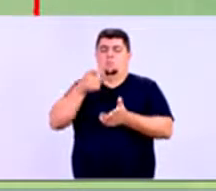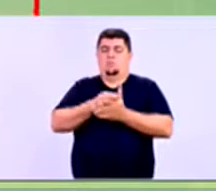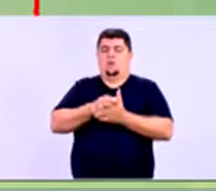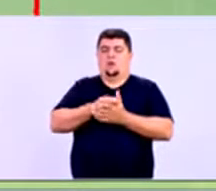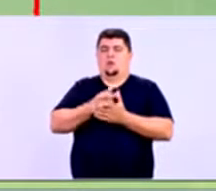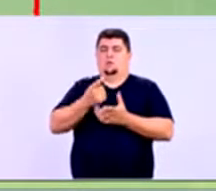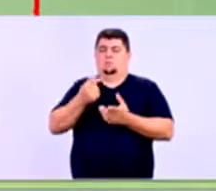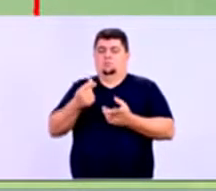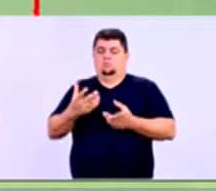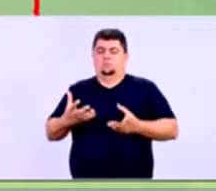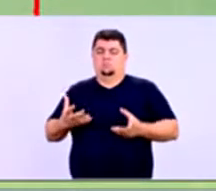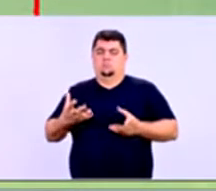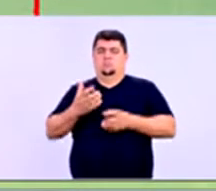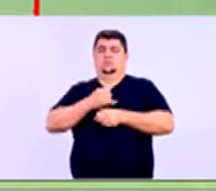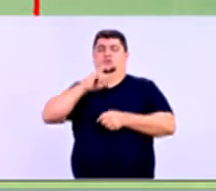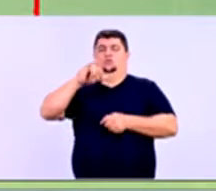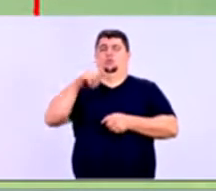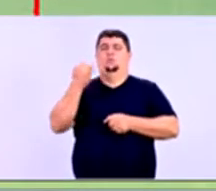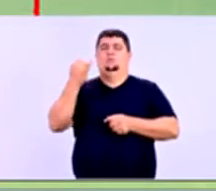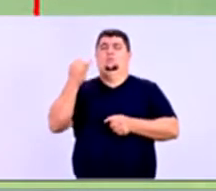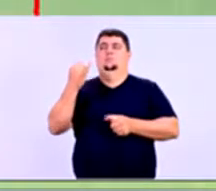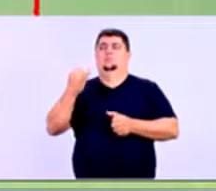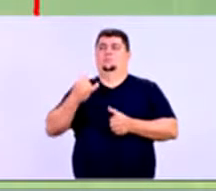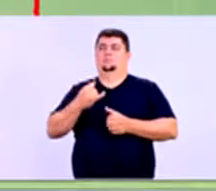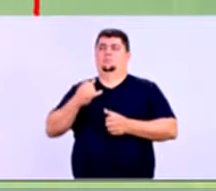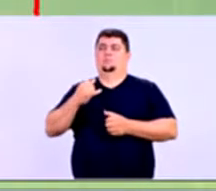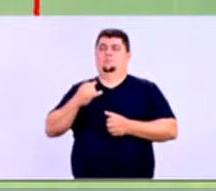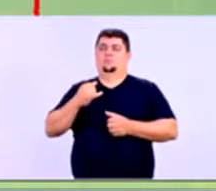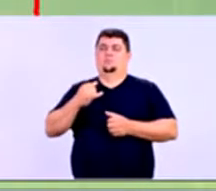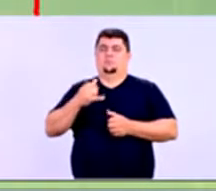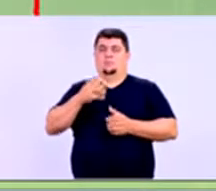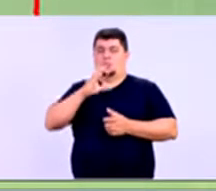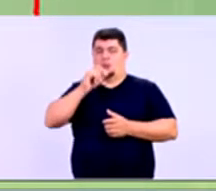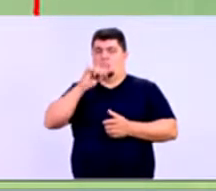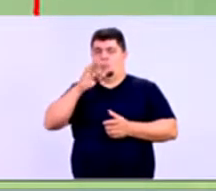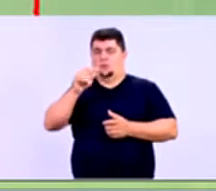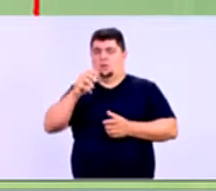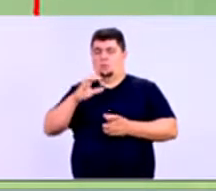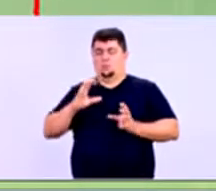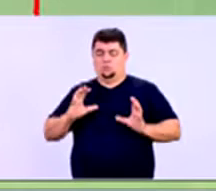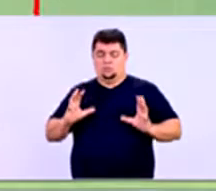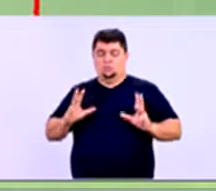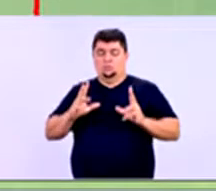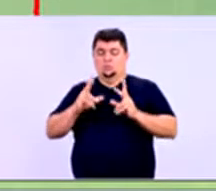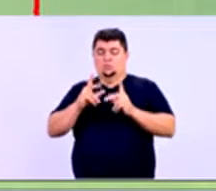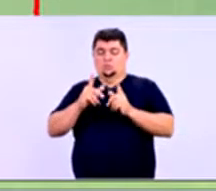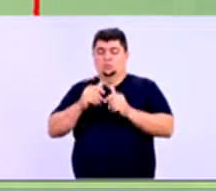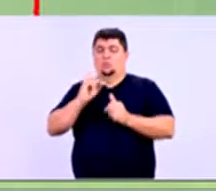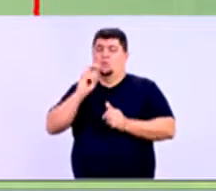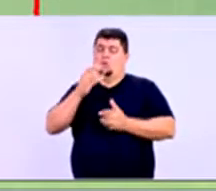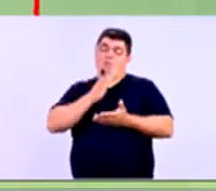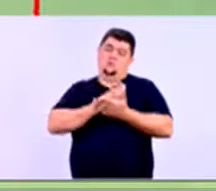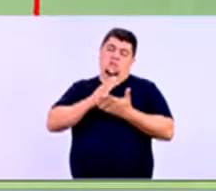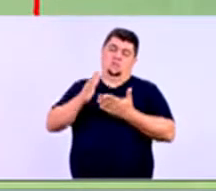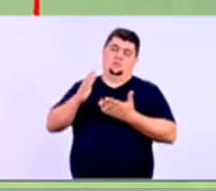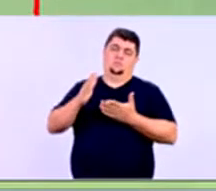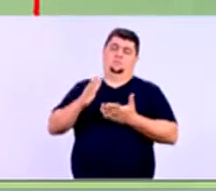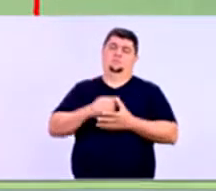de juros. Esse capital pode ser integral ou pode ser em